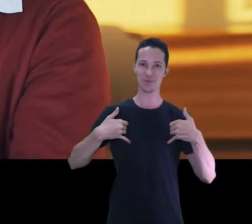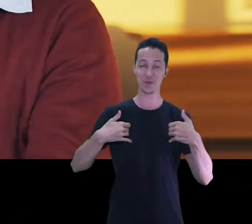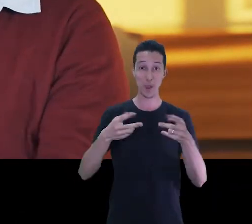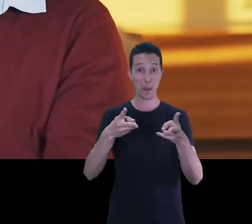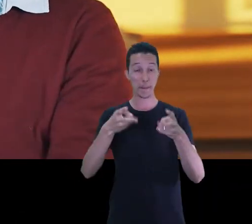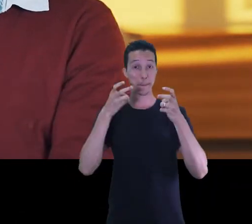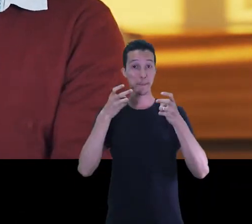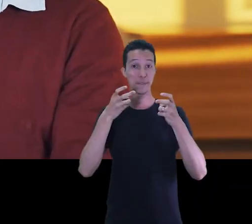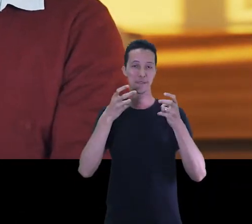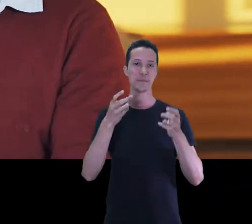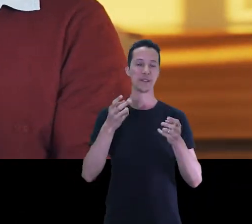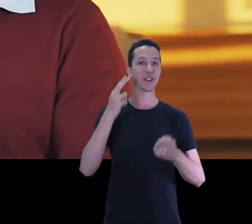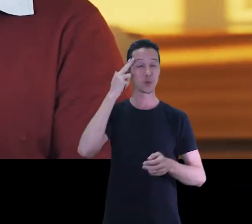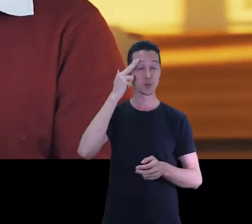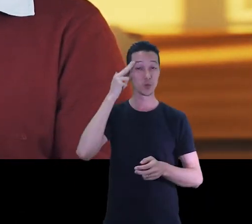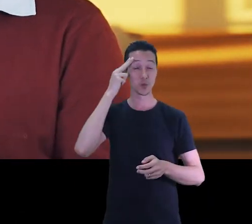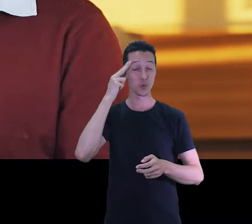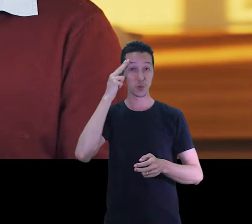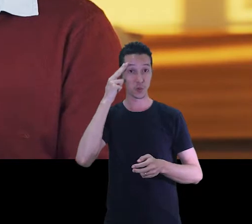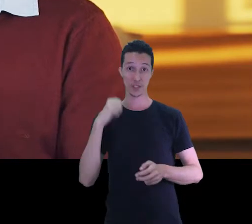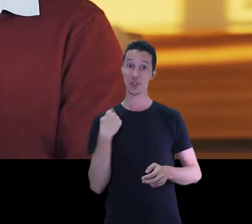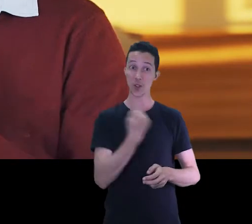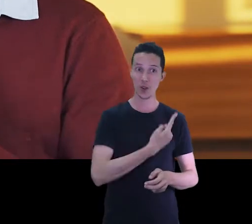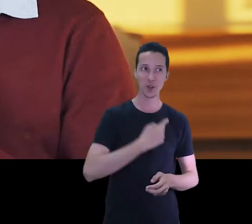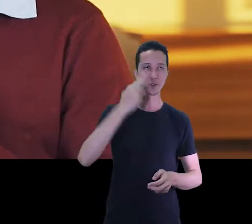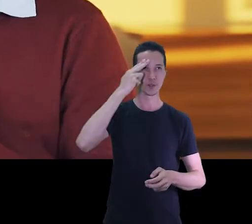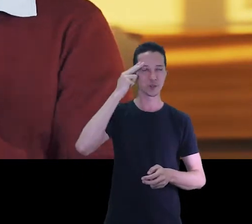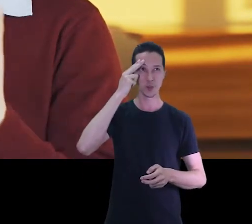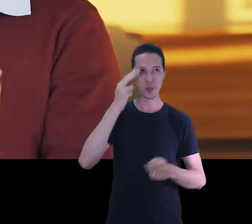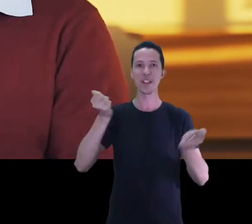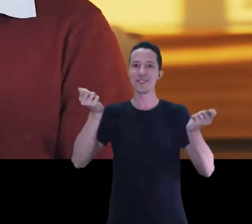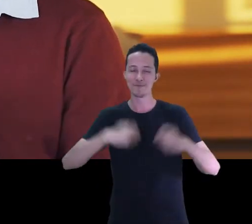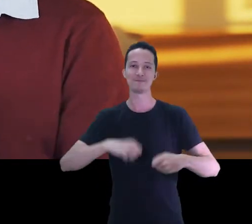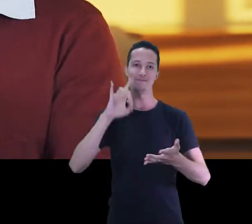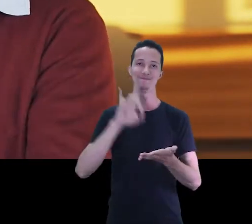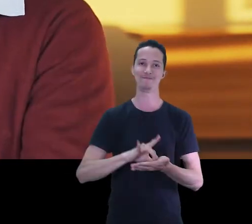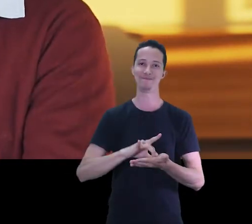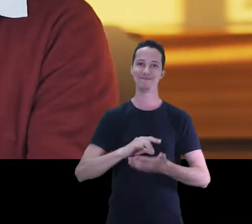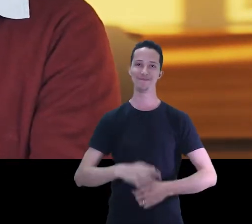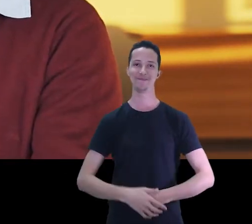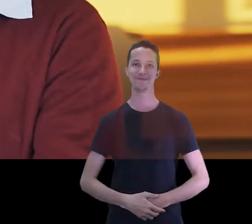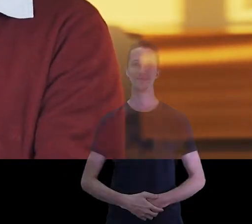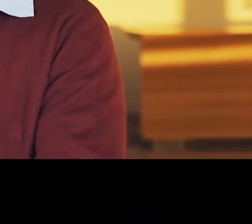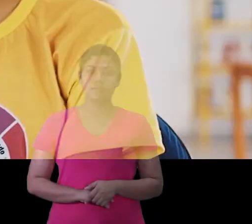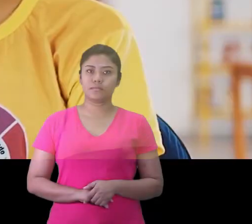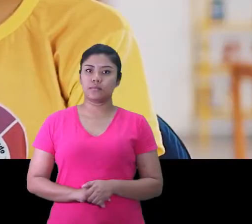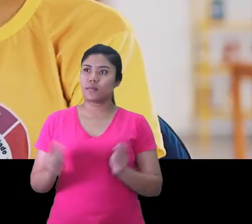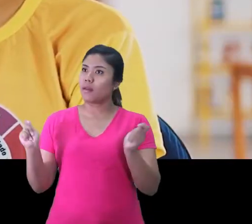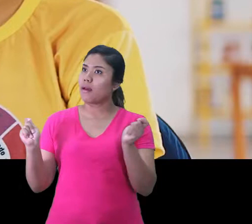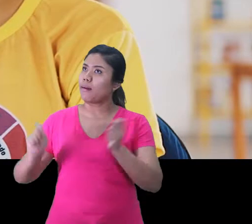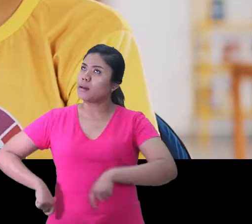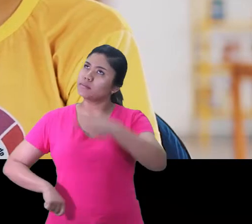coroar esse processo, inclusive para perceber como os meus sonhos, os nossos sonhos, eles podem se tornar realidade.